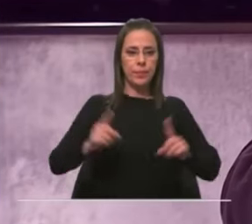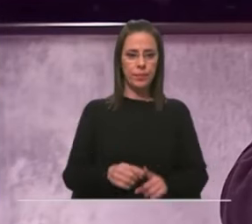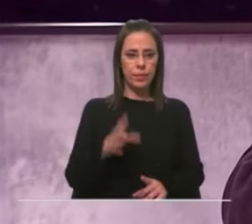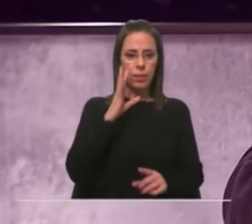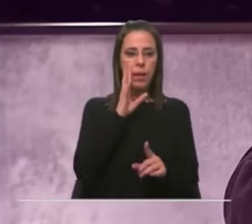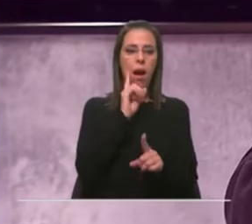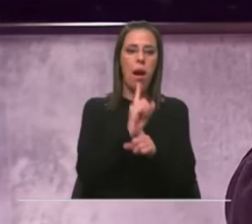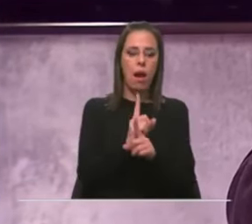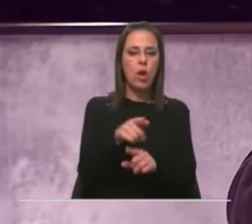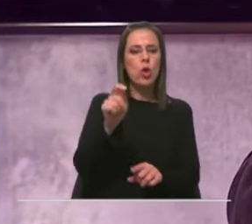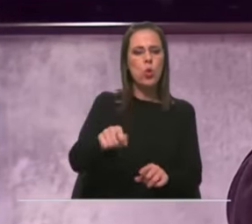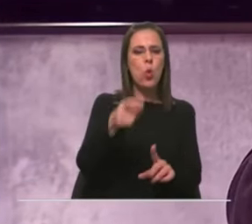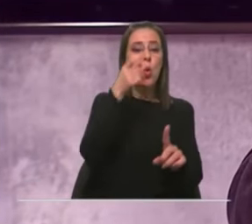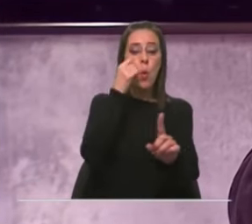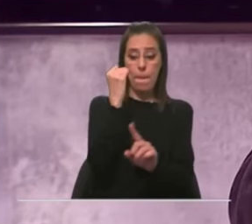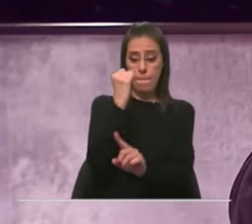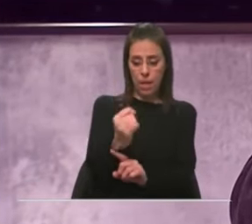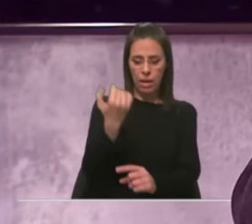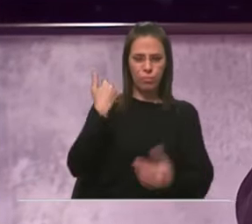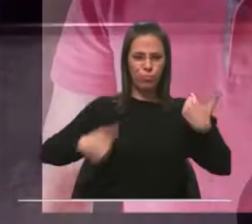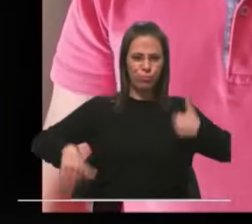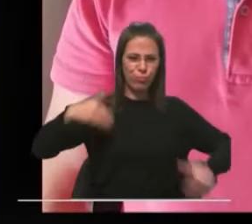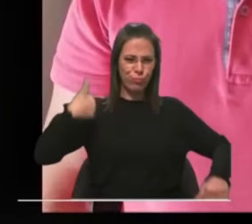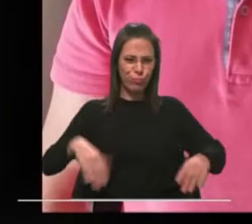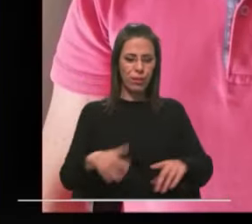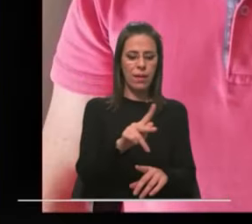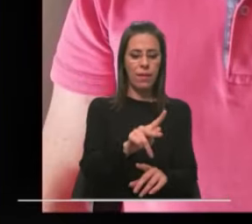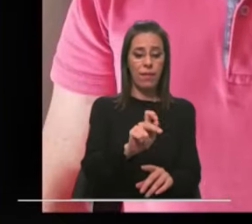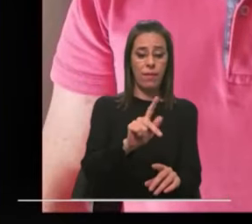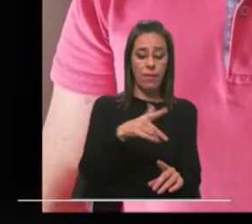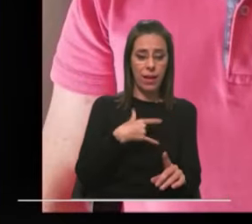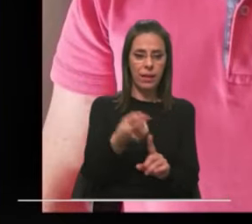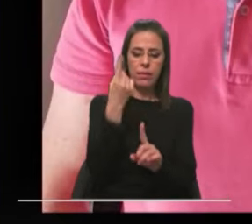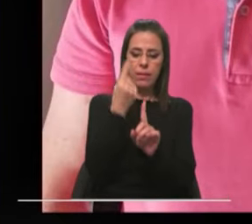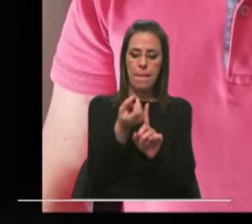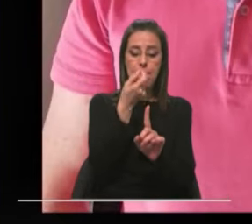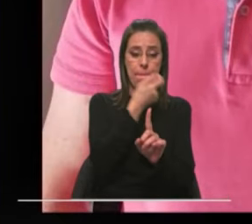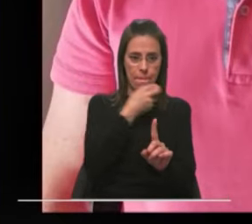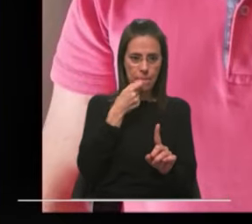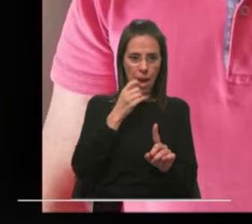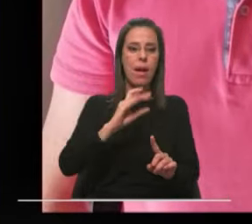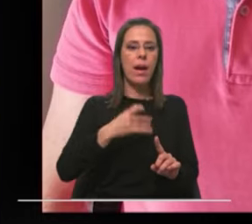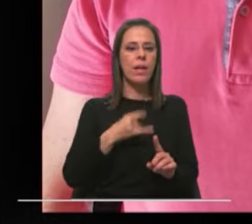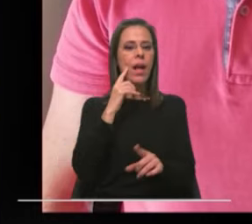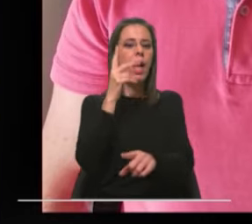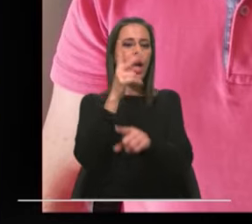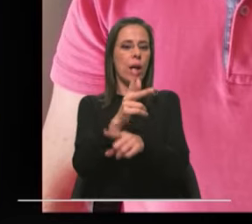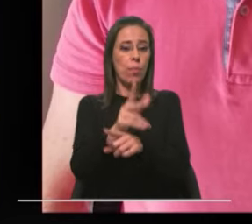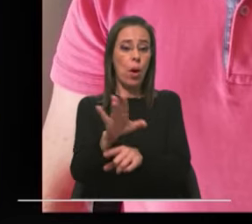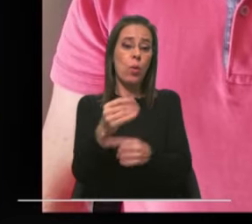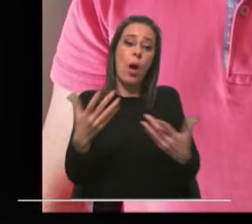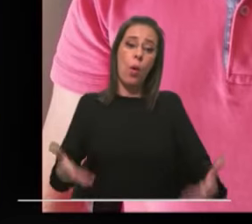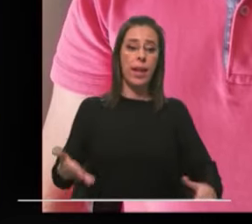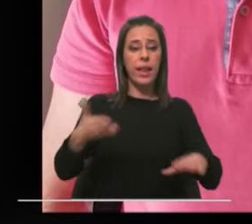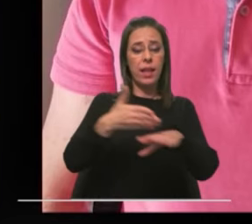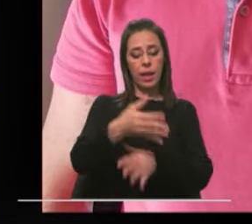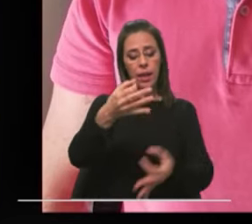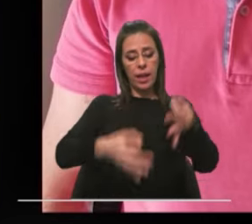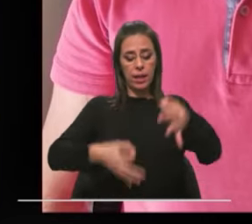Continuamos a acompanhar o julgamento do homem que matou e desmembrou Valdén Mendes em maio lá no Cadaval. A repórter Joana Corte Real está em direto do Tribunal de